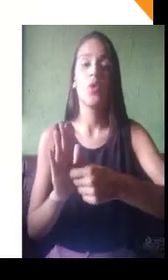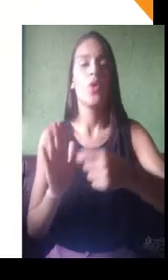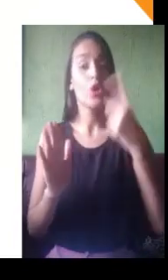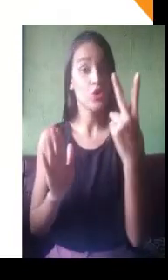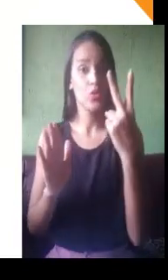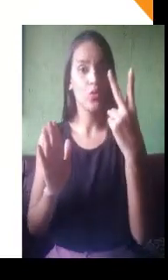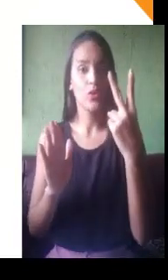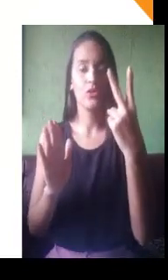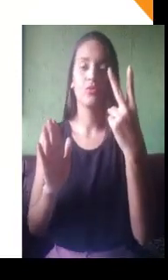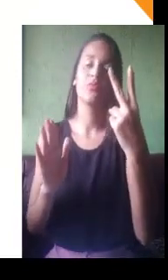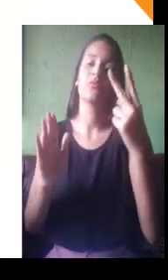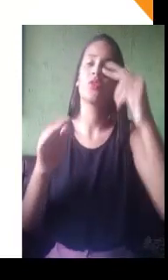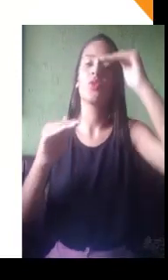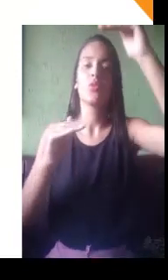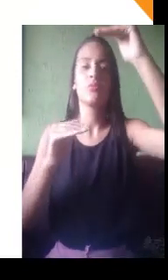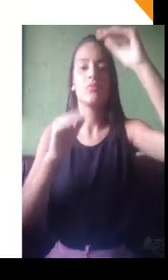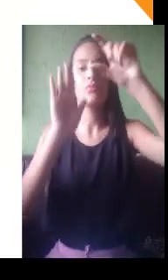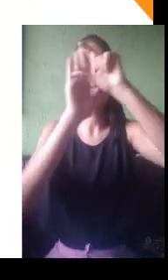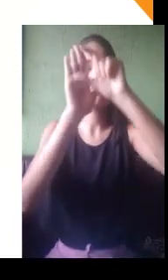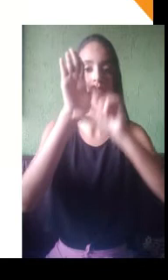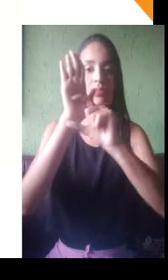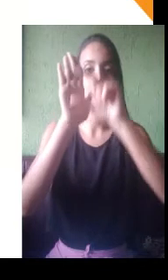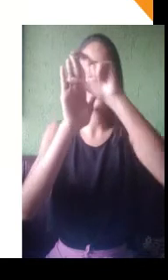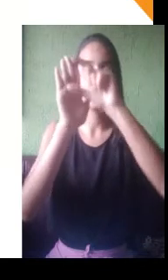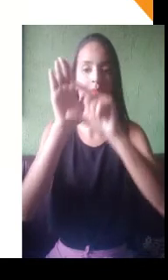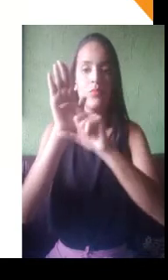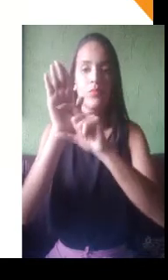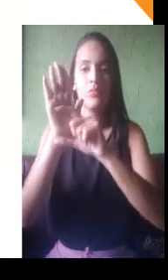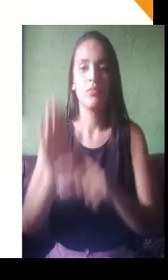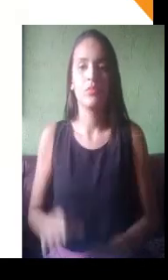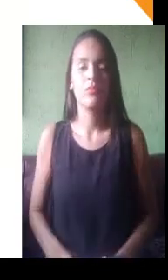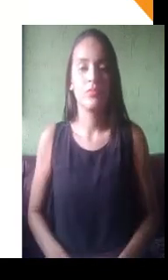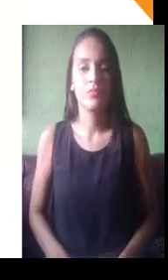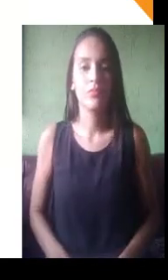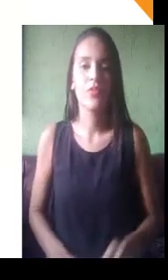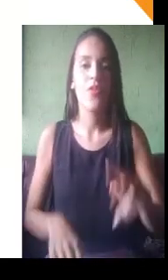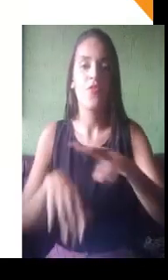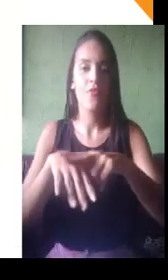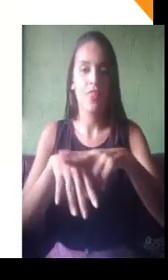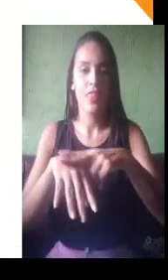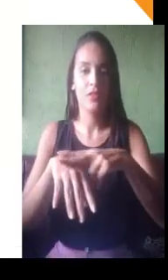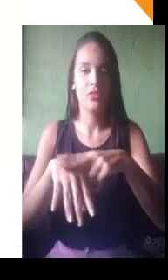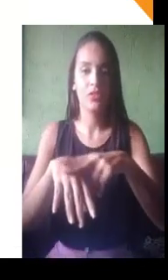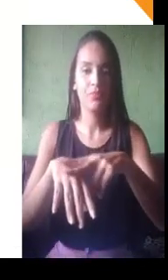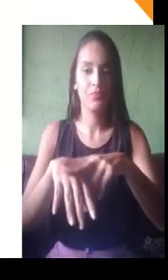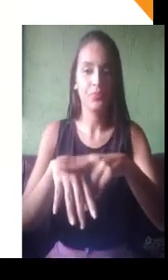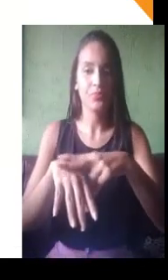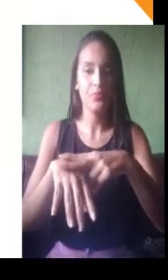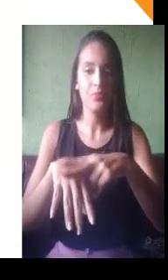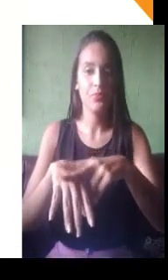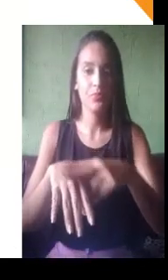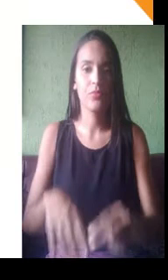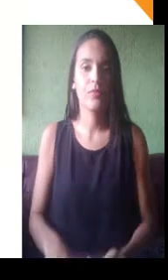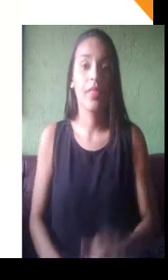estrofes, quando ele diz assim, Vi ontem um bicho na imundície do pátio, catando comida entre os